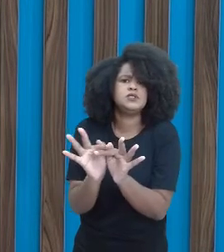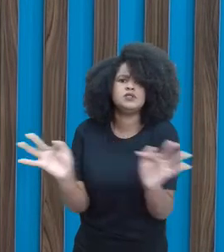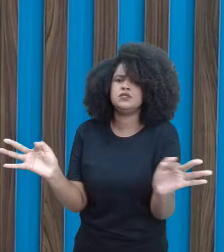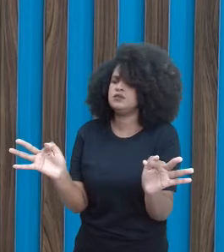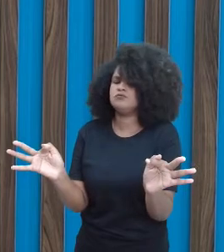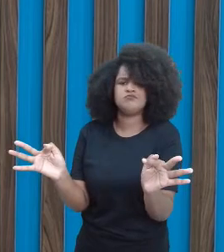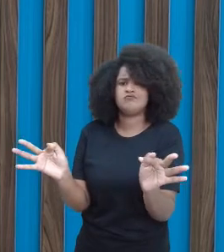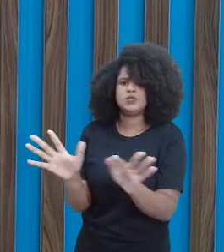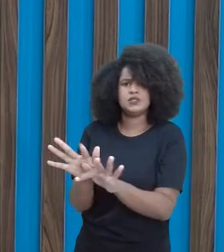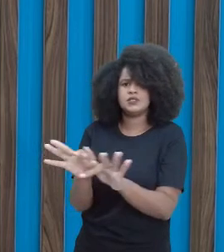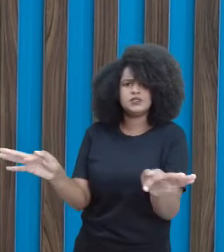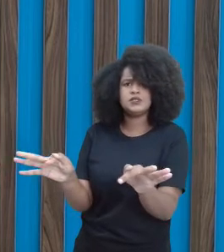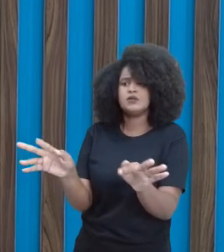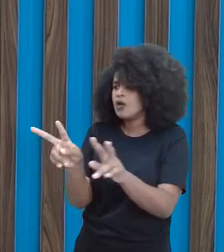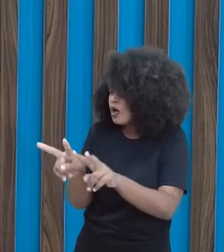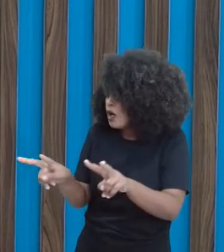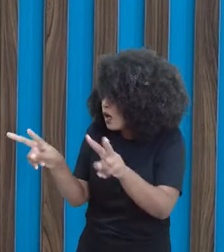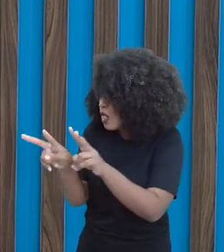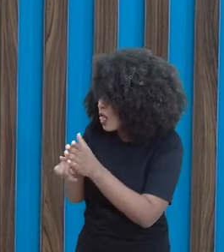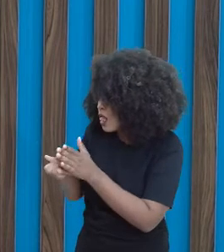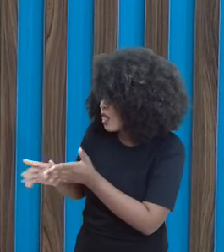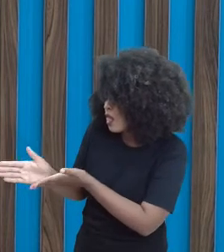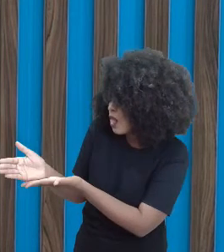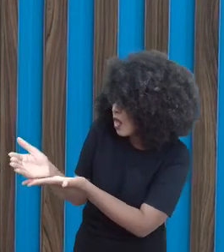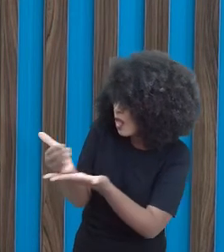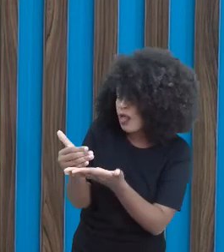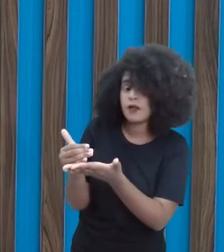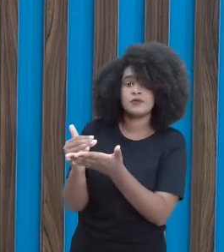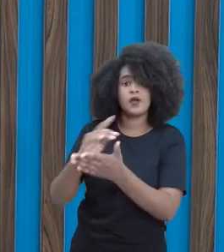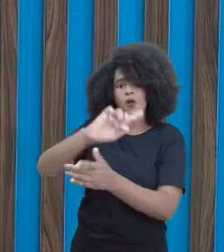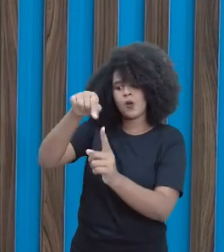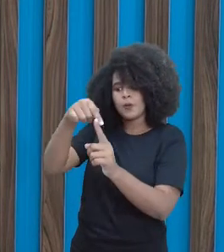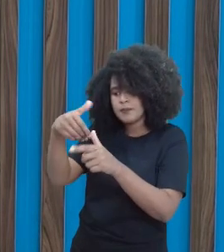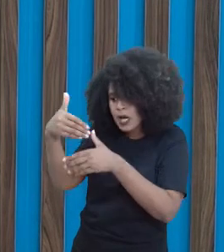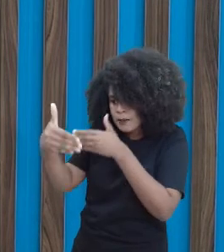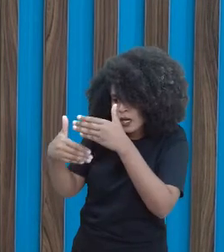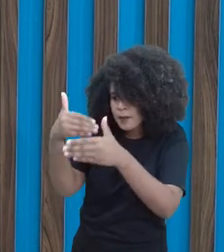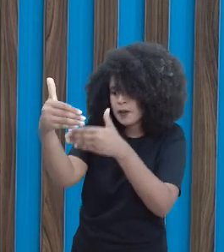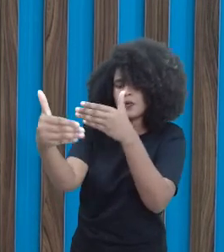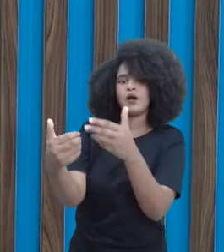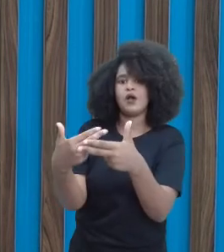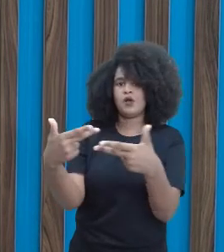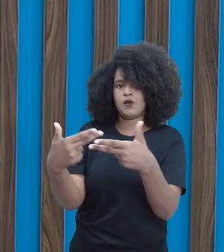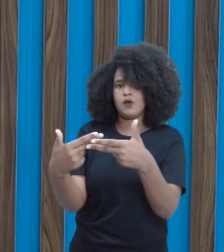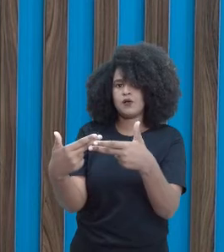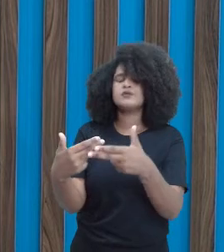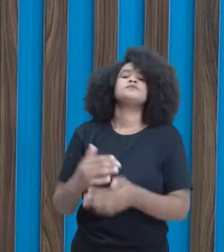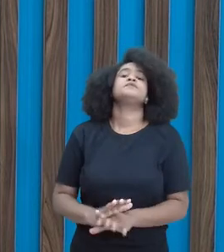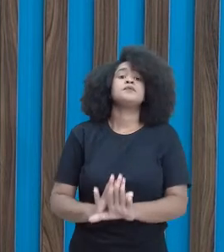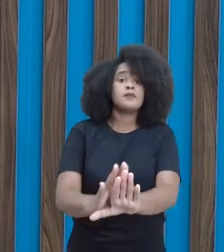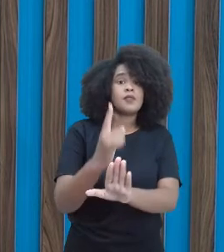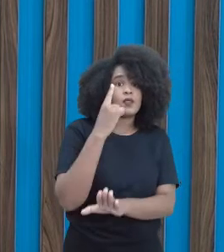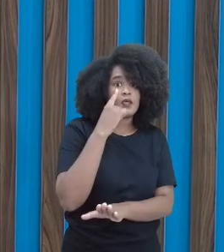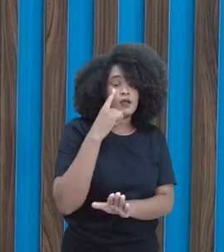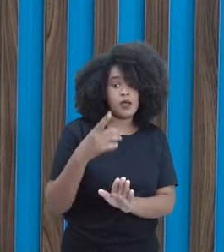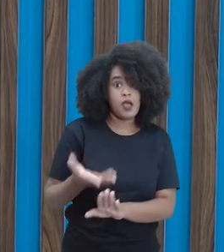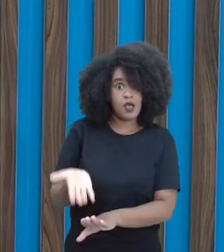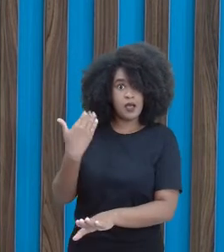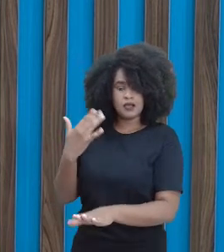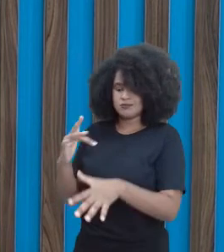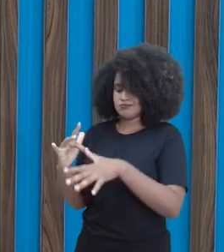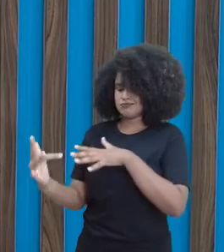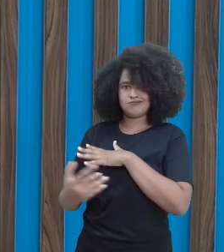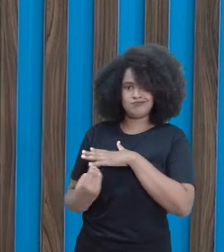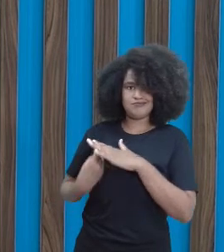simples, né? Para o que está sendo construído, o que vai ser construído. E aí, né, eu quero lembrar vocês que nessa época não existiam redes